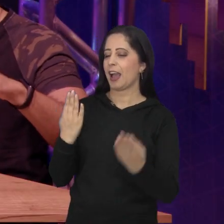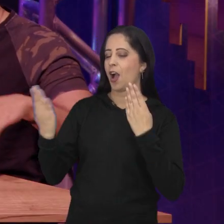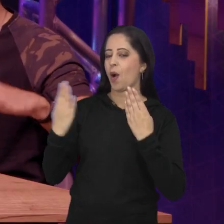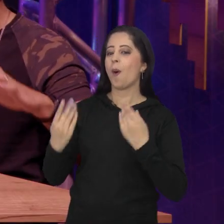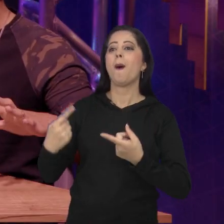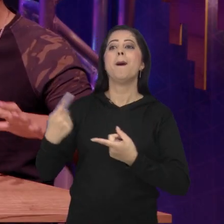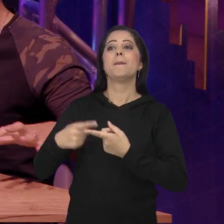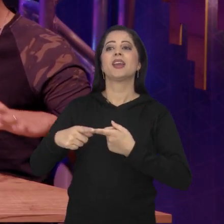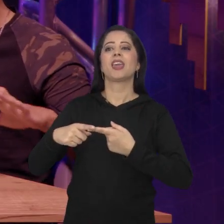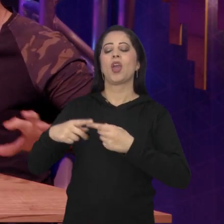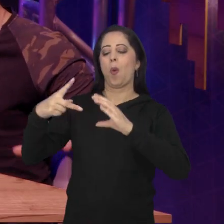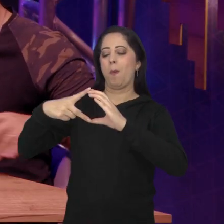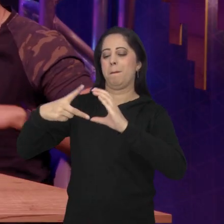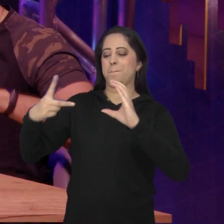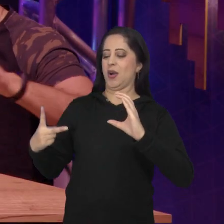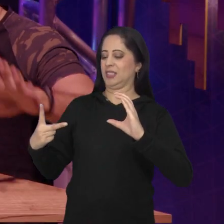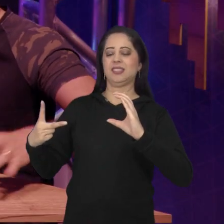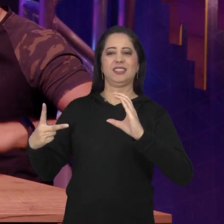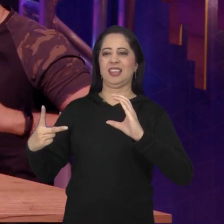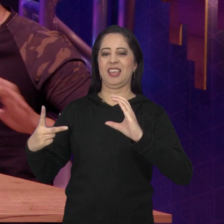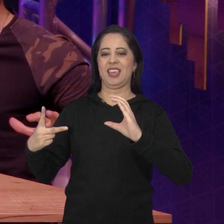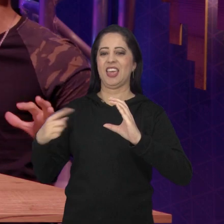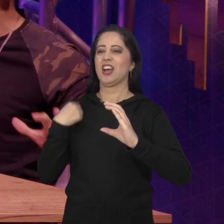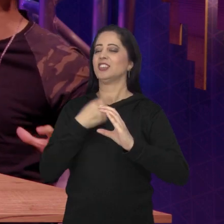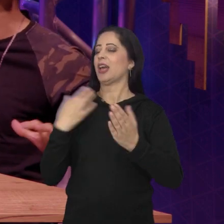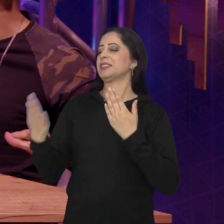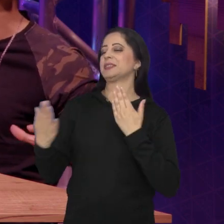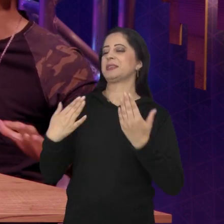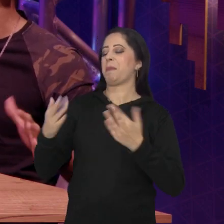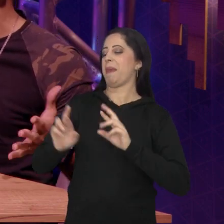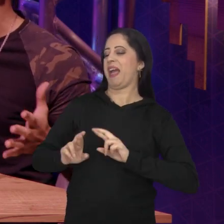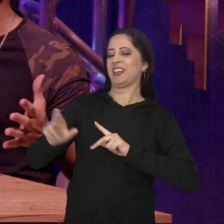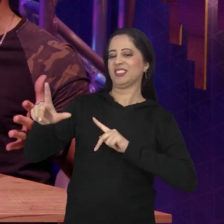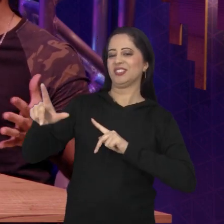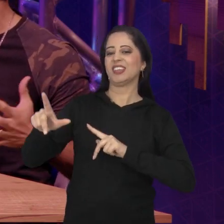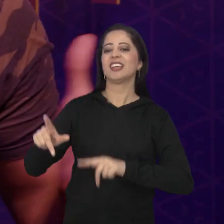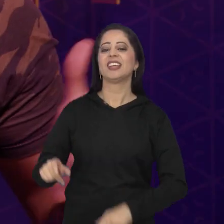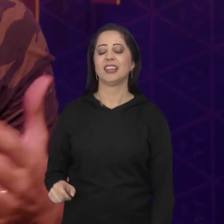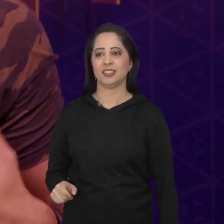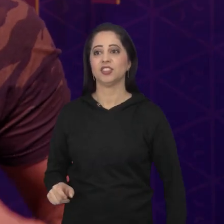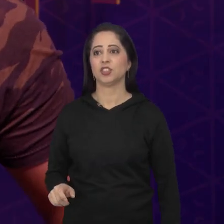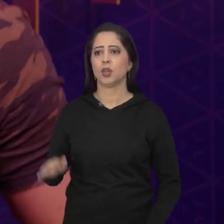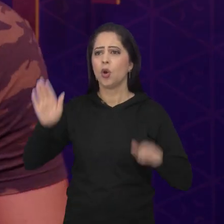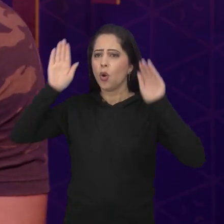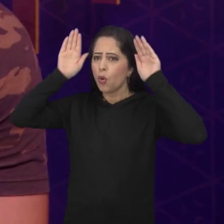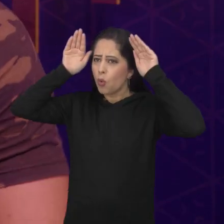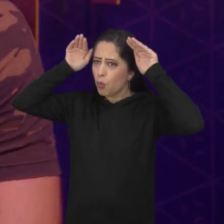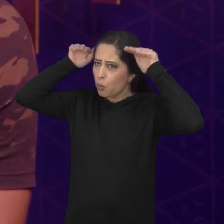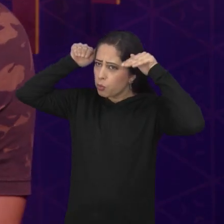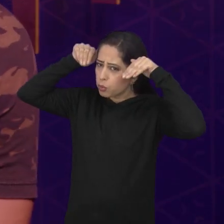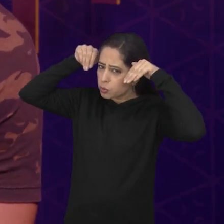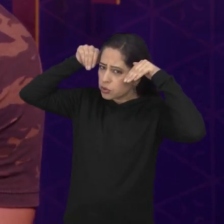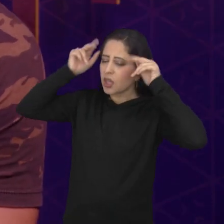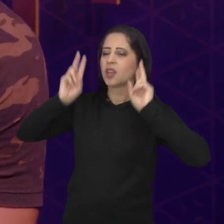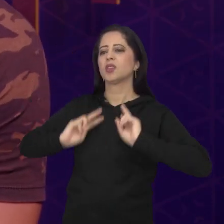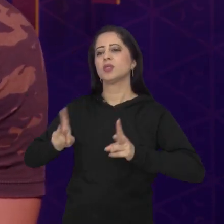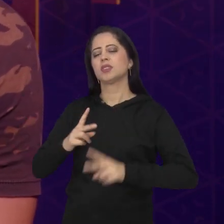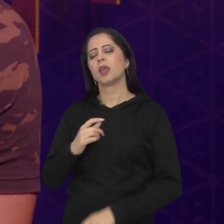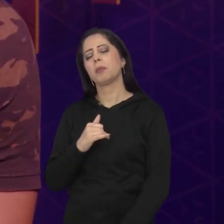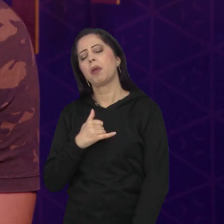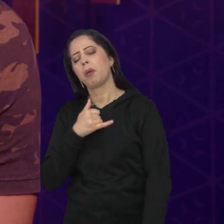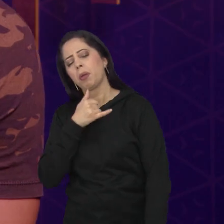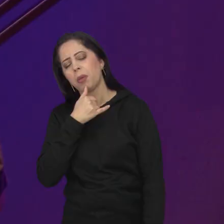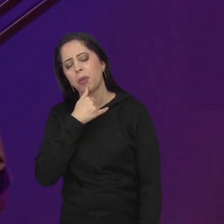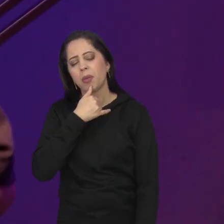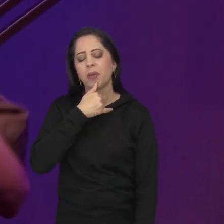galera. A gente pega coisas que você nunca imaginaria que tem relação e tem. Pra caramba, né? O Ió é sempre down,